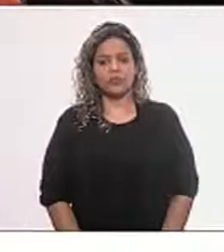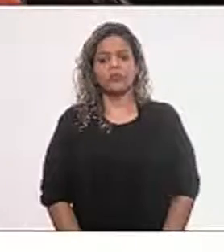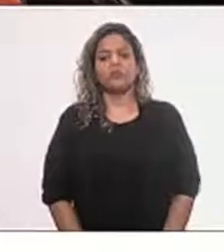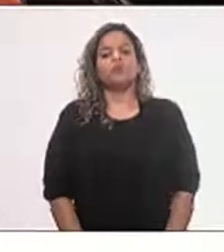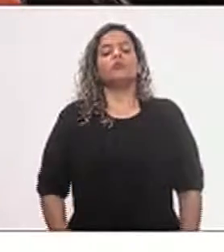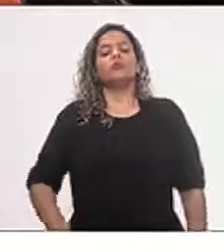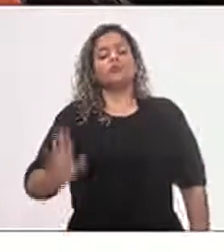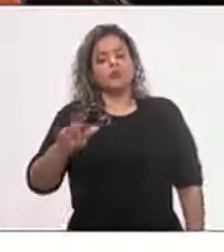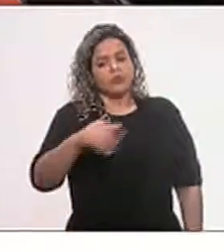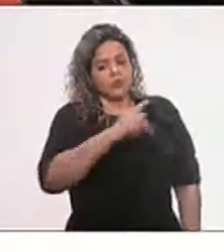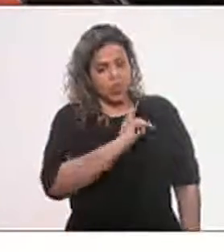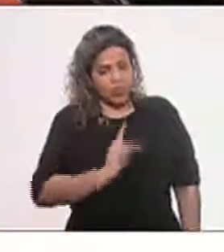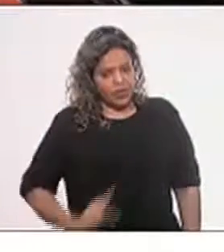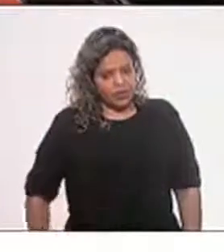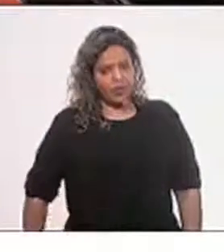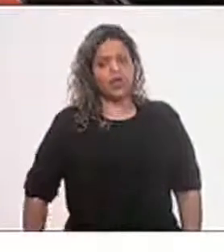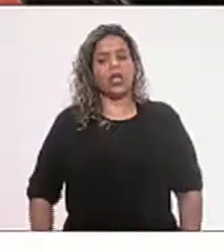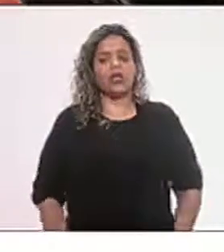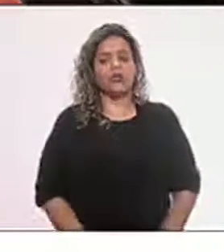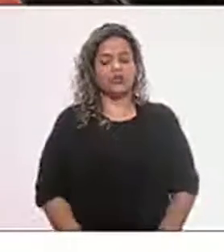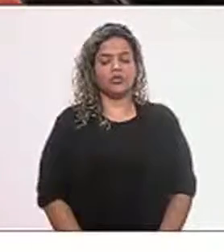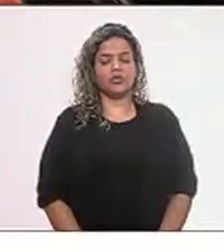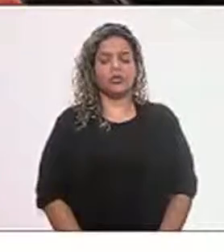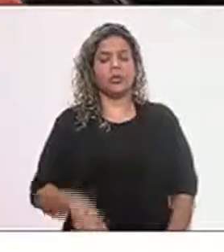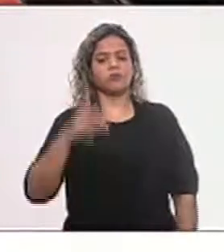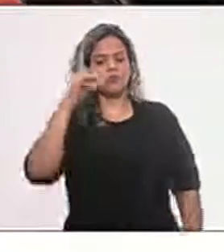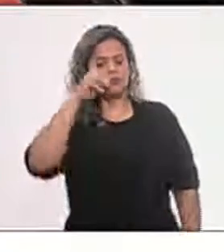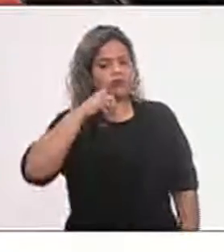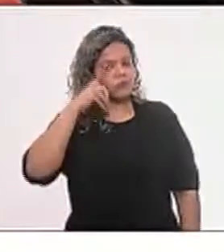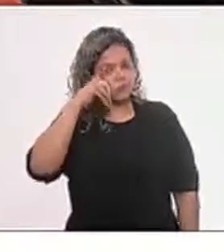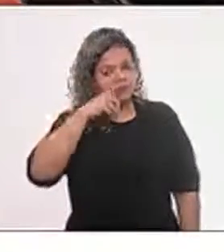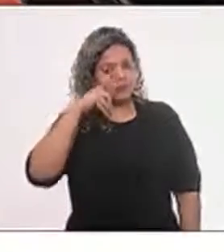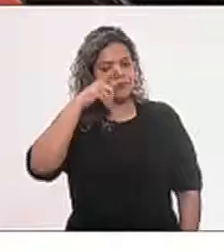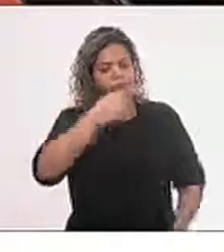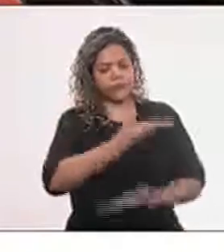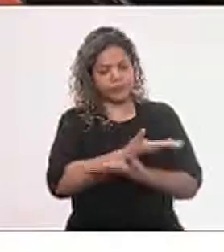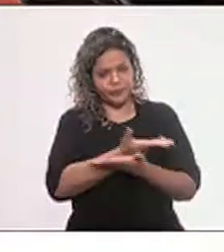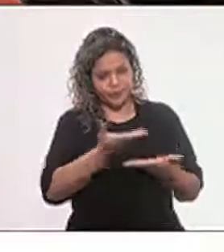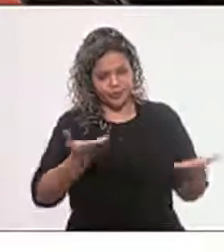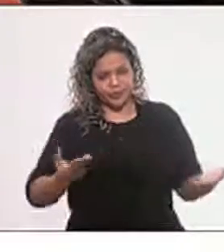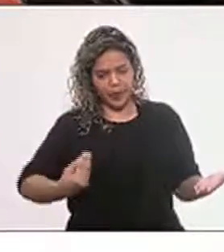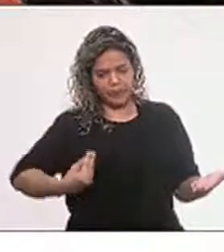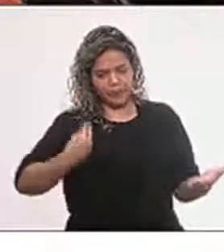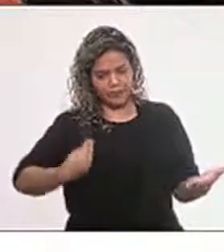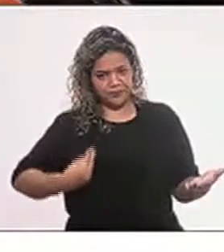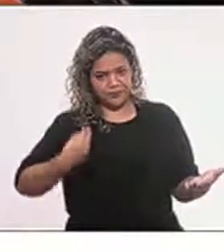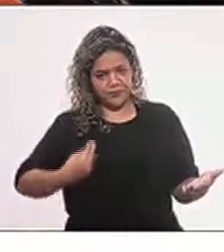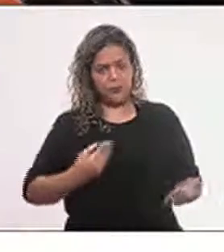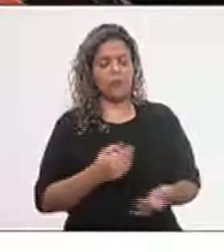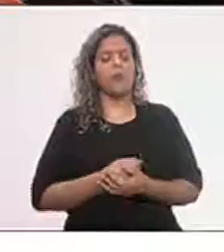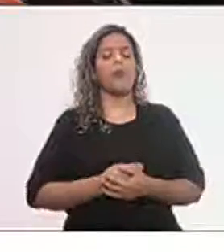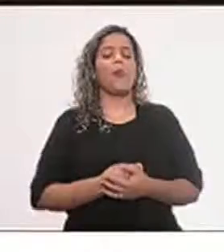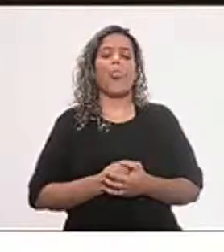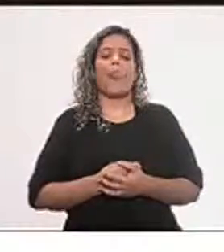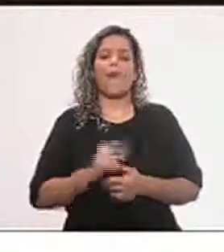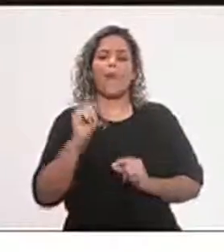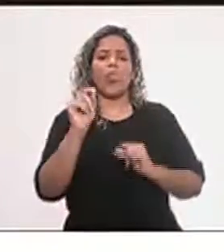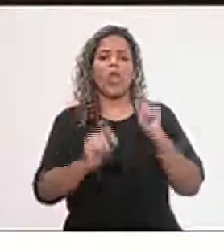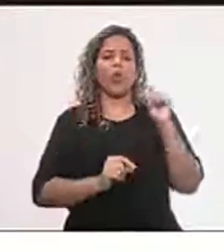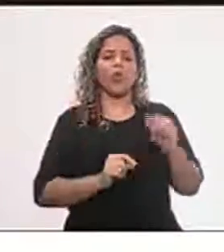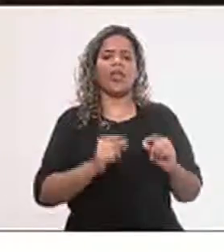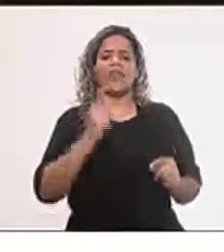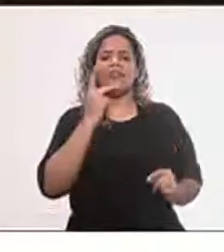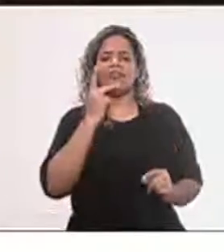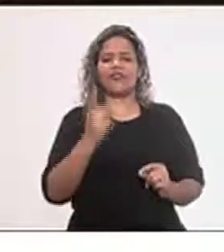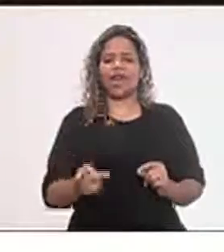Deputado... Senhor presidente, deputadas e deputados aqui presentes nessa casa, o que